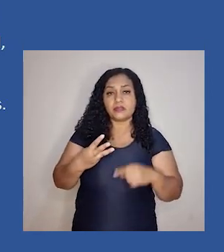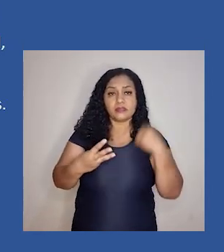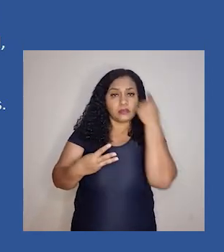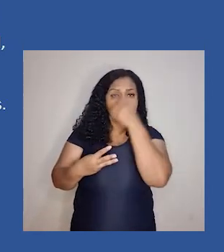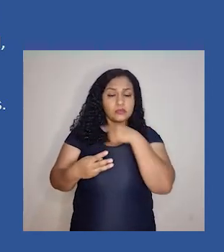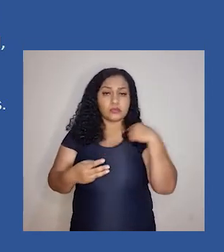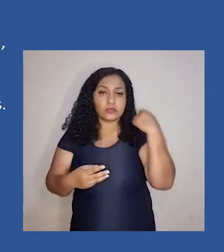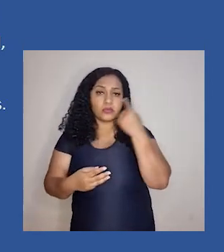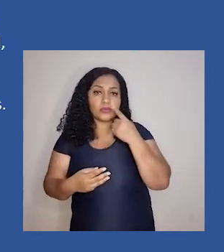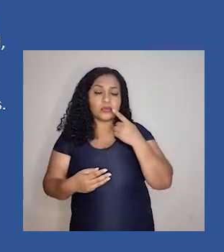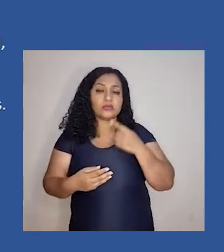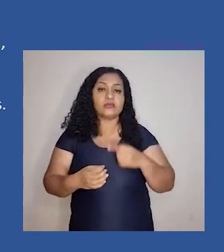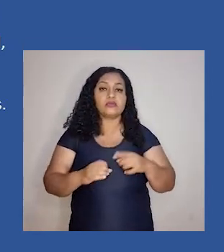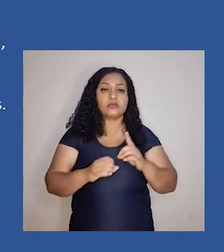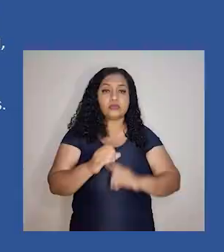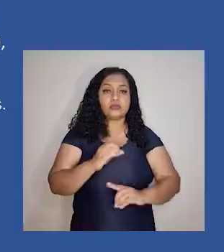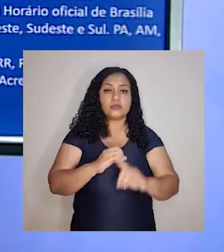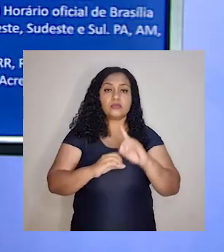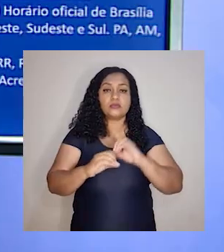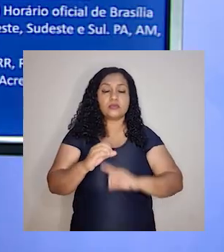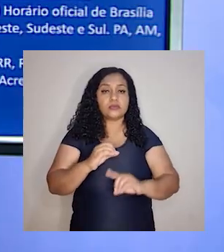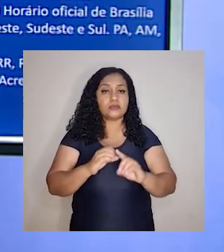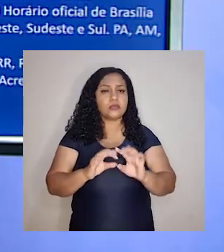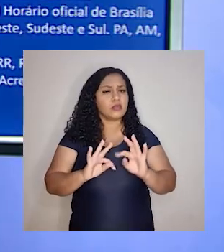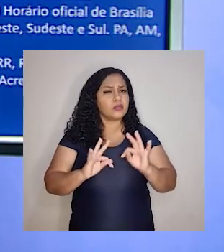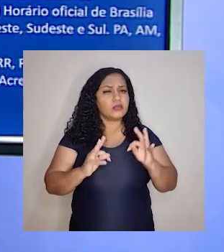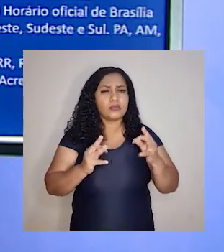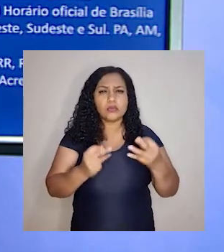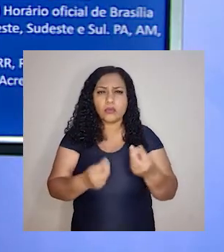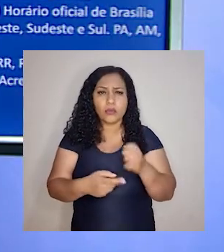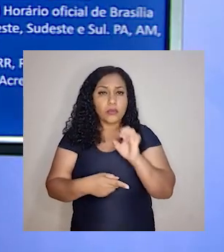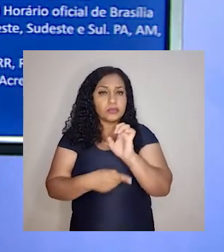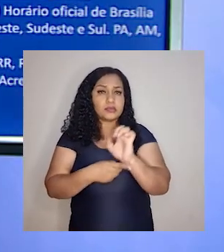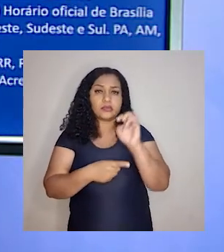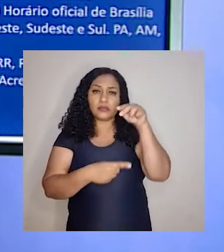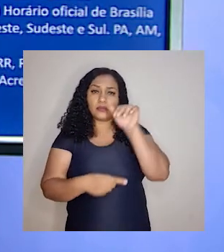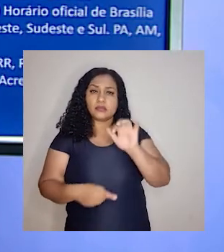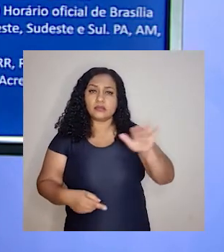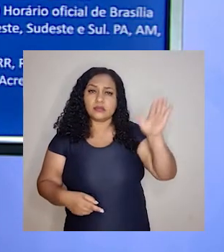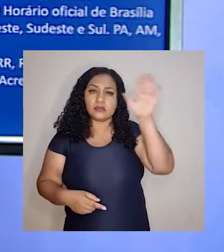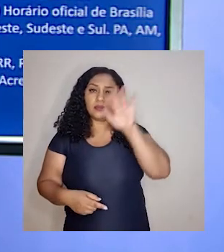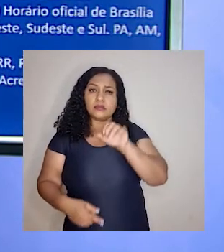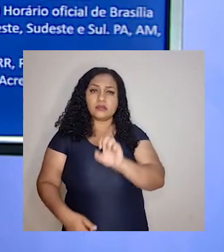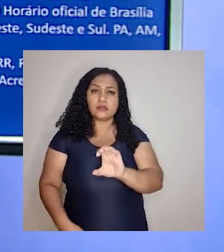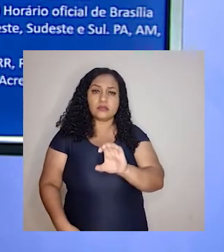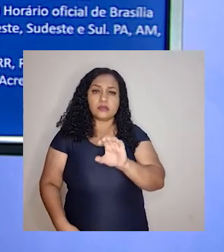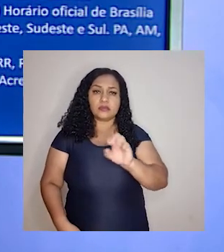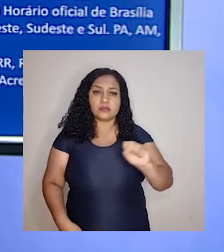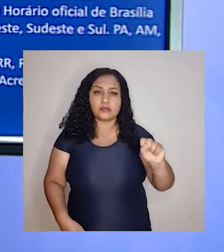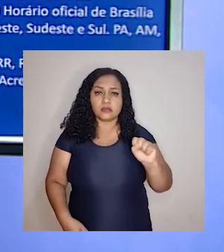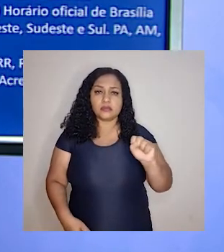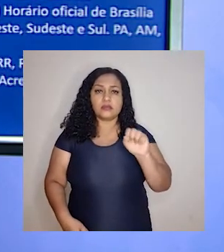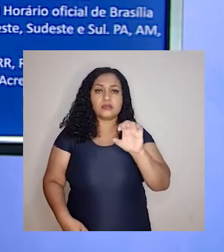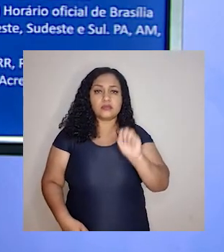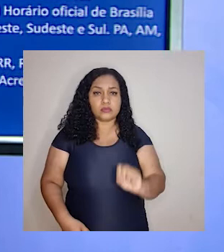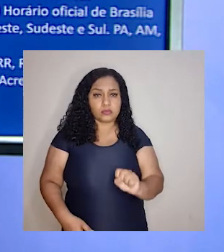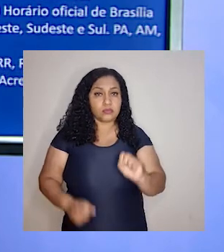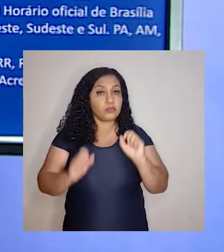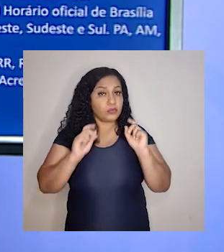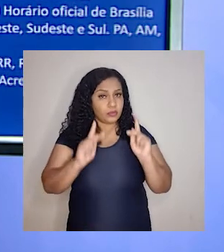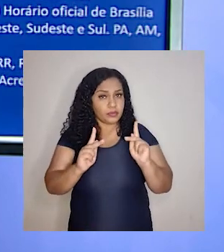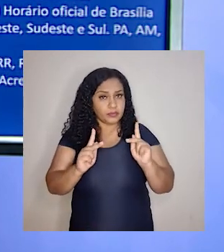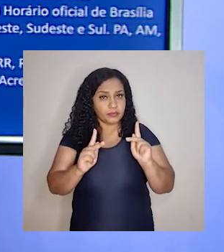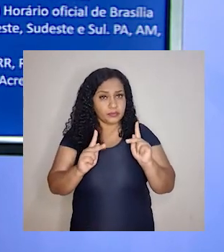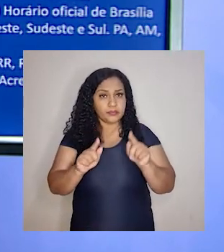3 horas de Goiás corresponde a todos os estados aqui do Nordeste Sudeste e Sul